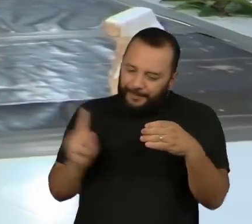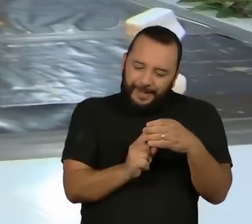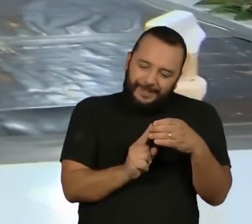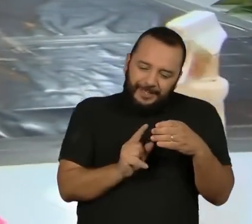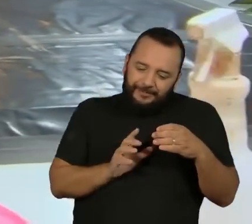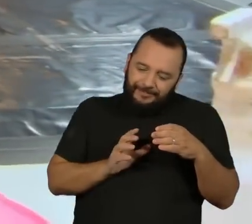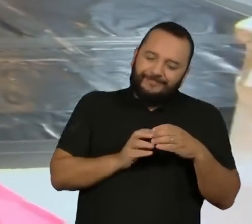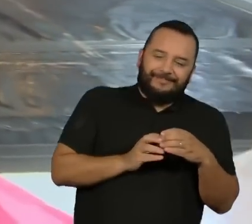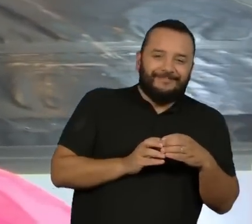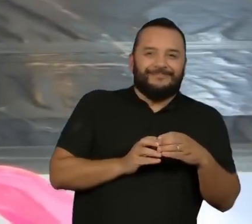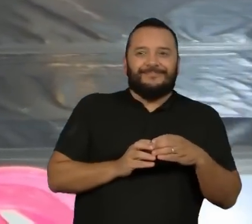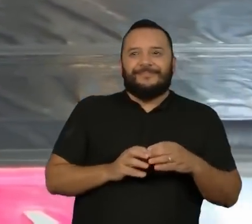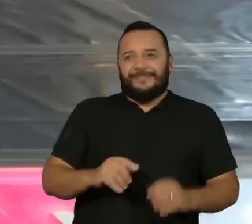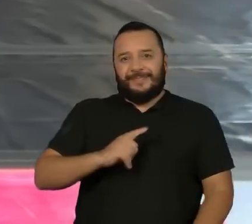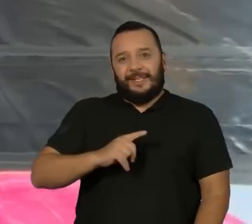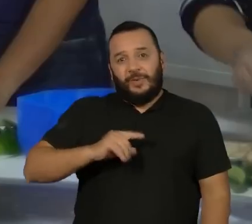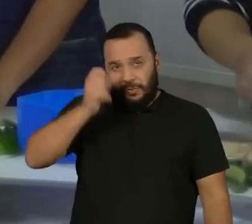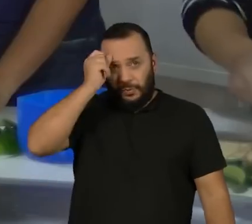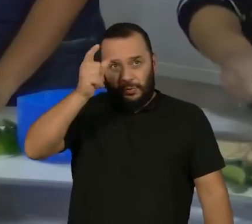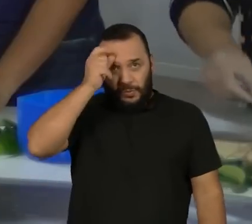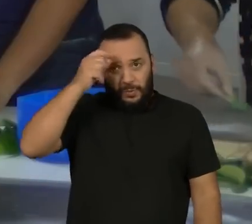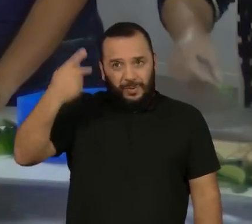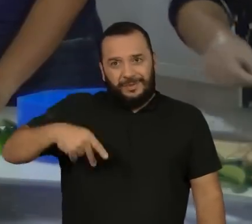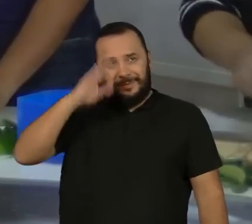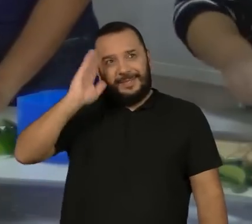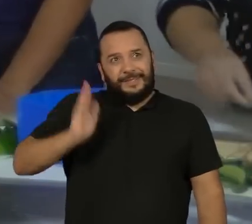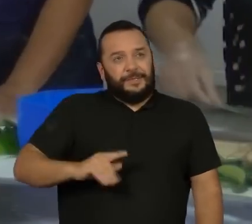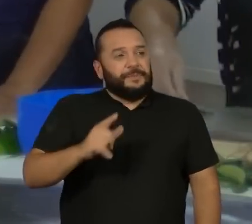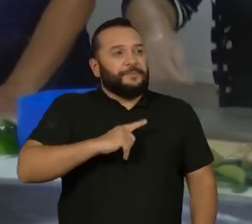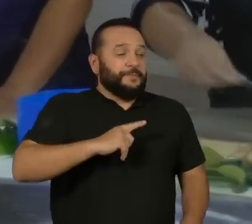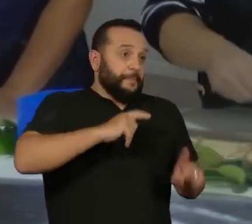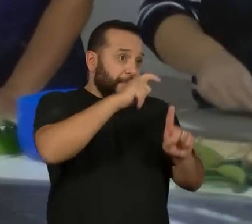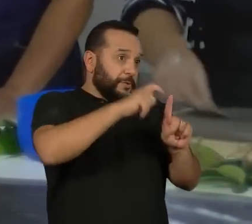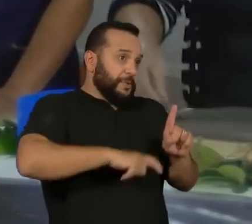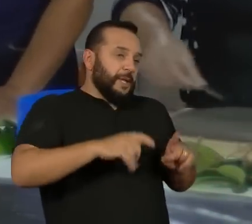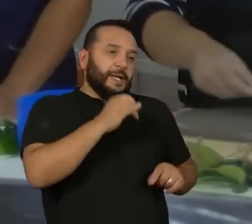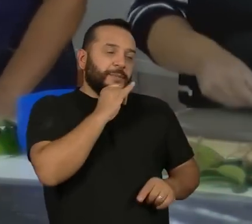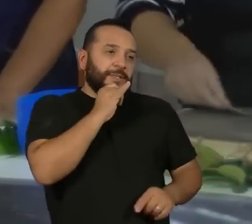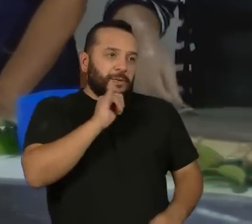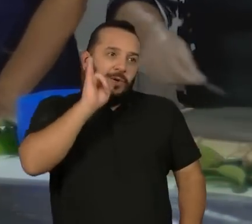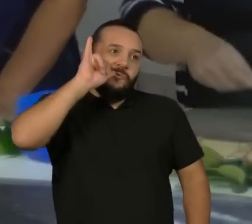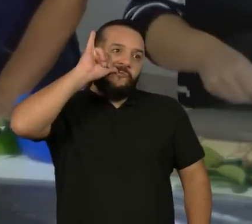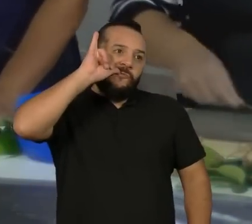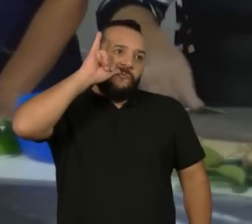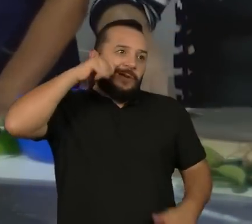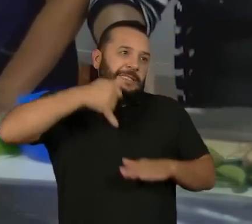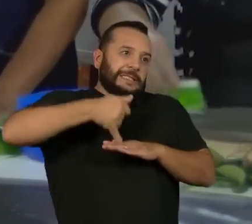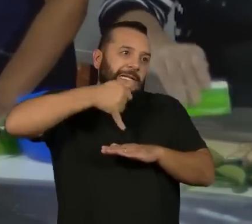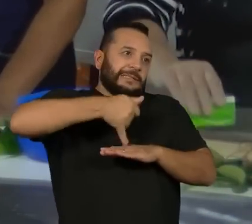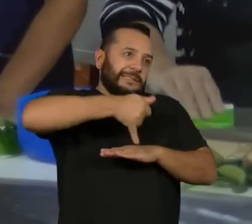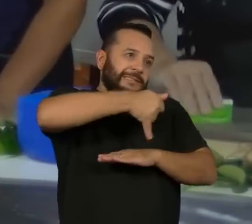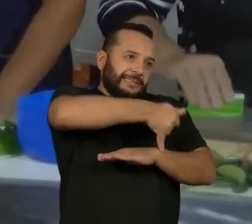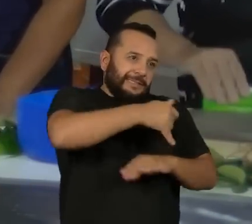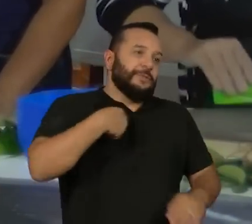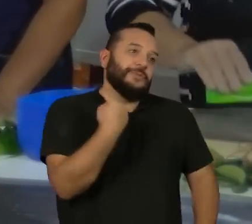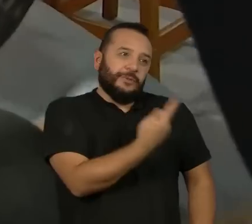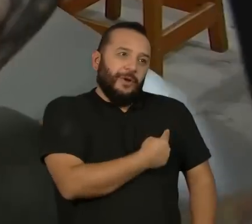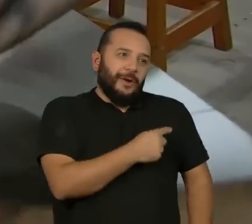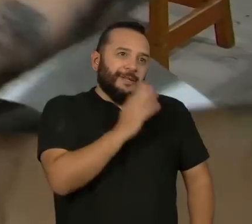a cultura brasileira, então trazendo personagens como o Saci, por exemplo, que a gente fez agora